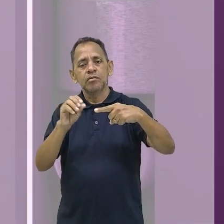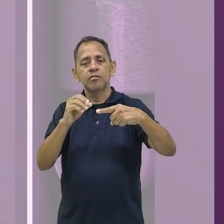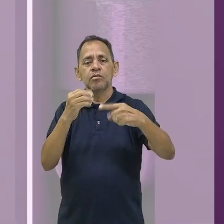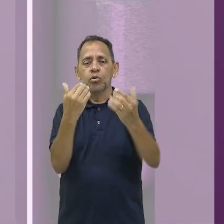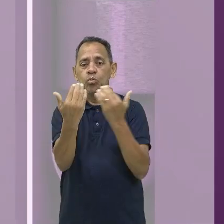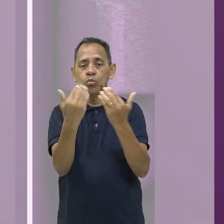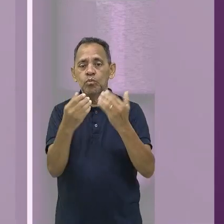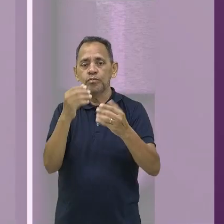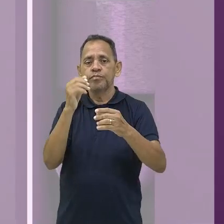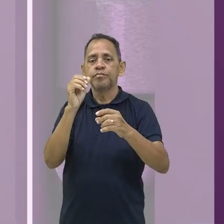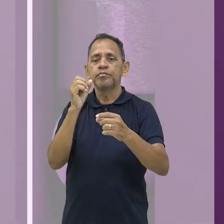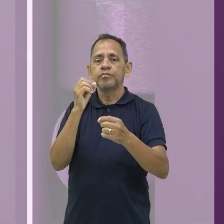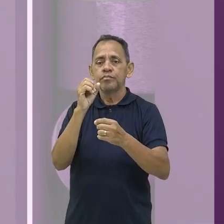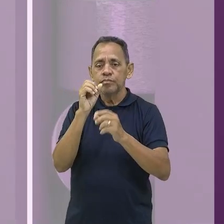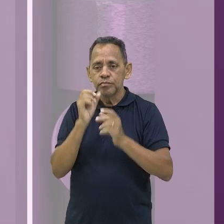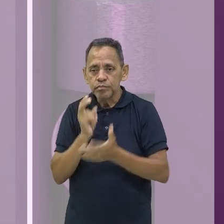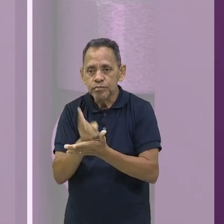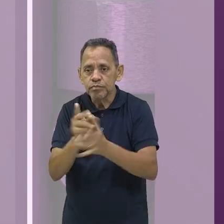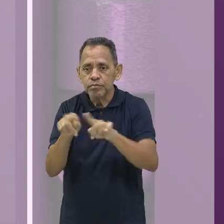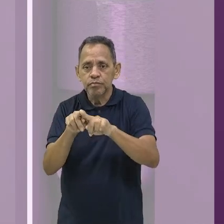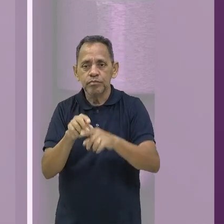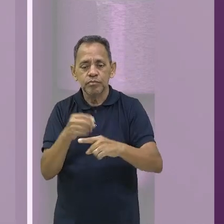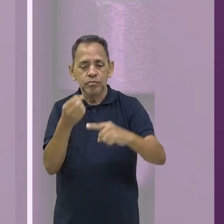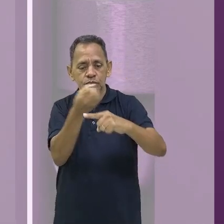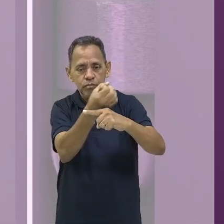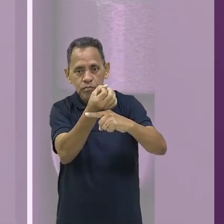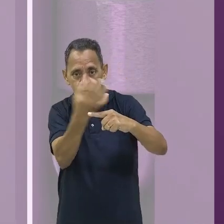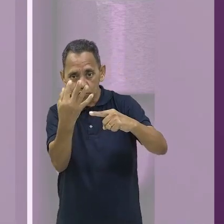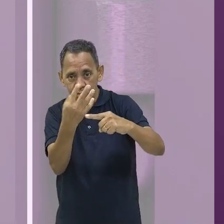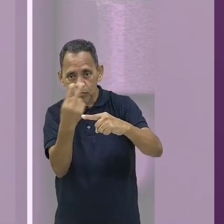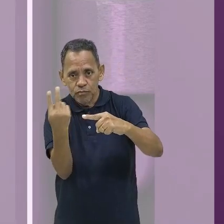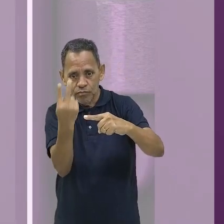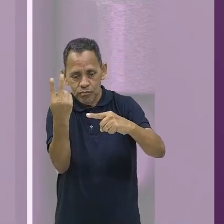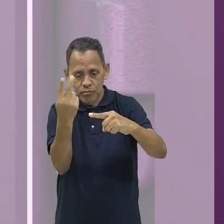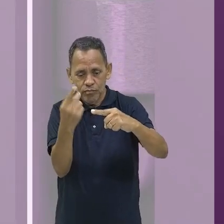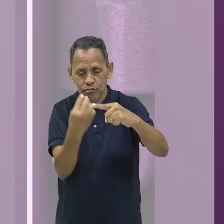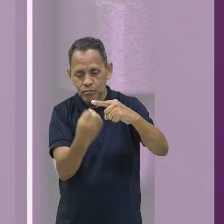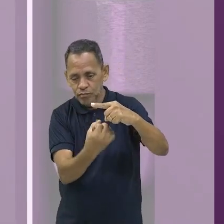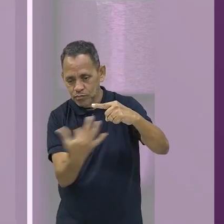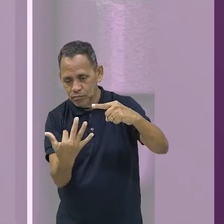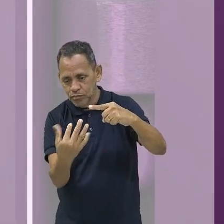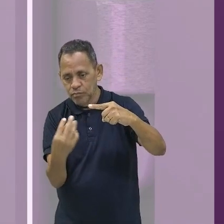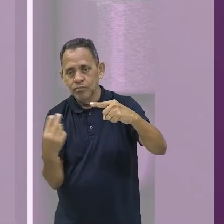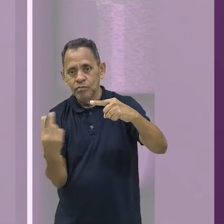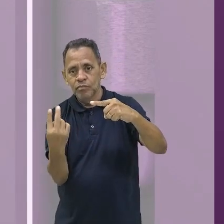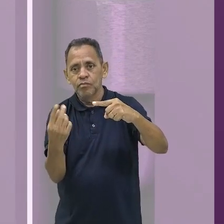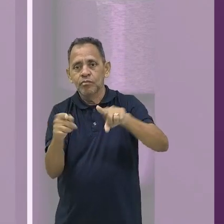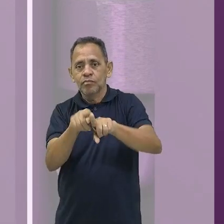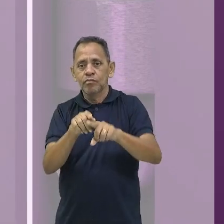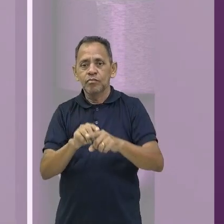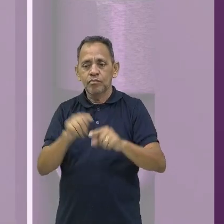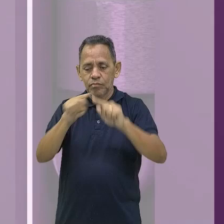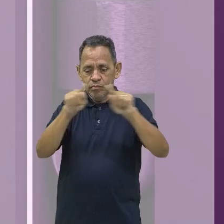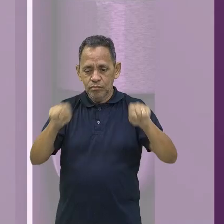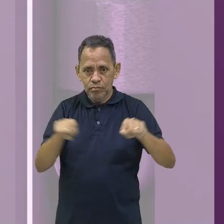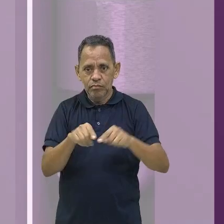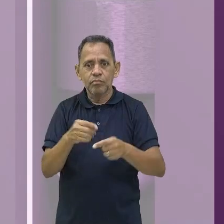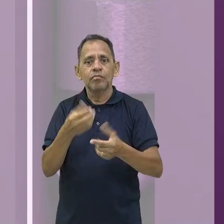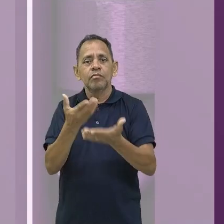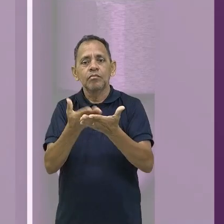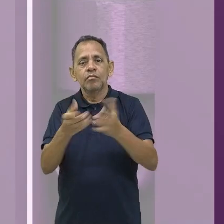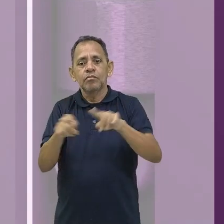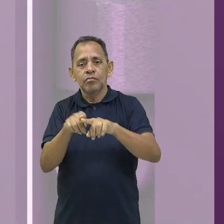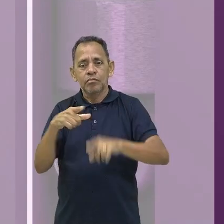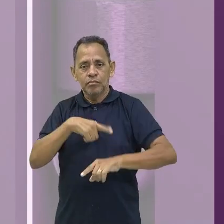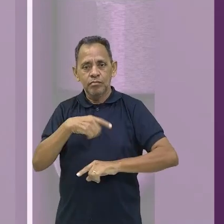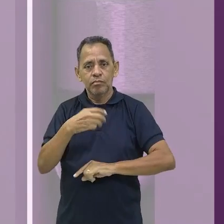um valor em relação ao outro. Por exemplo, aí na sala de aula, né? Nós temos ali 30 alunos, por